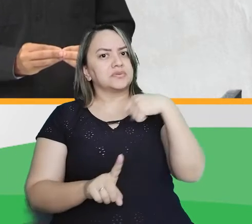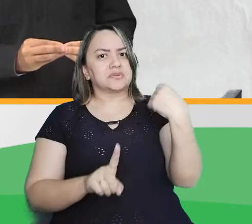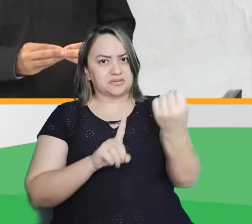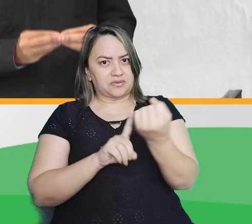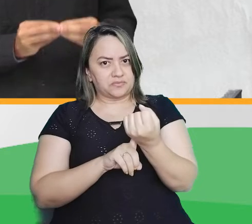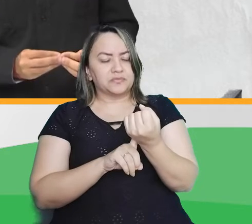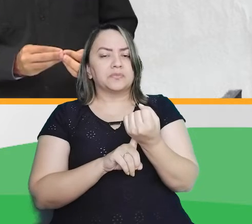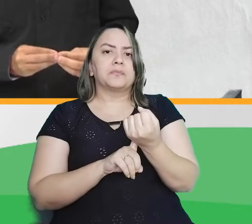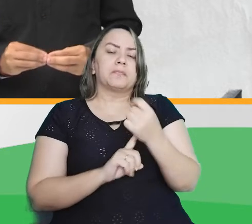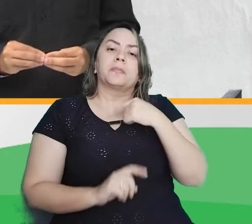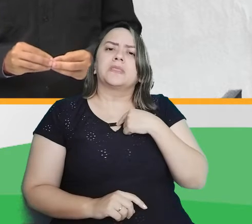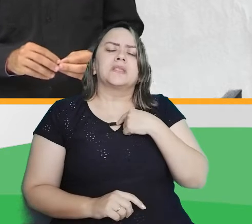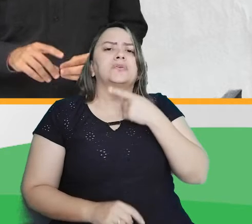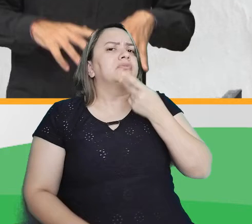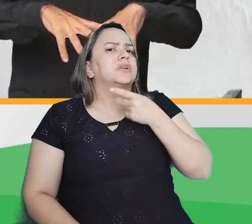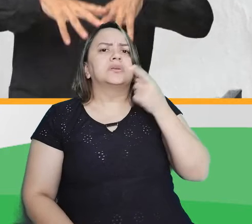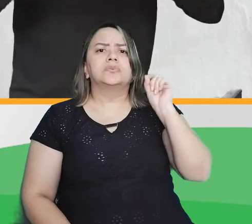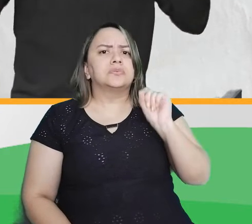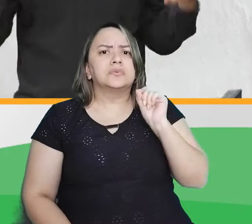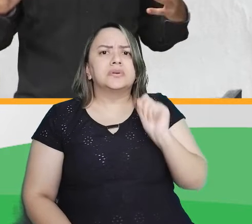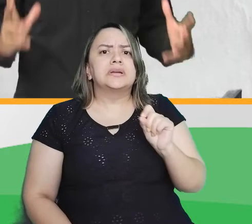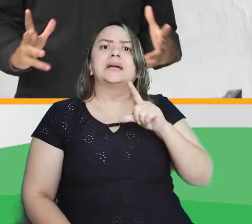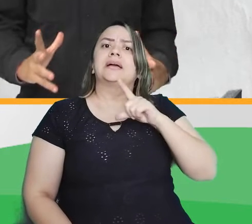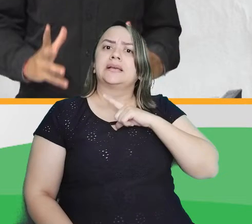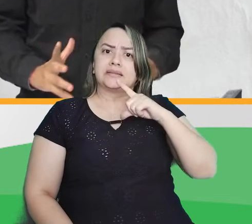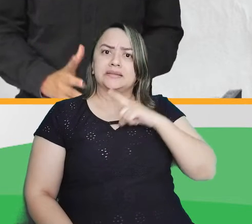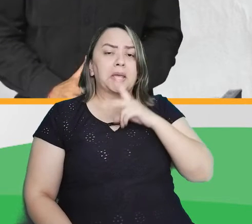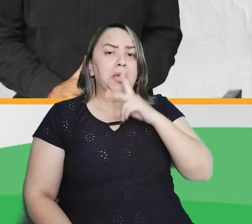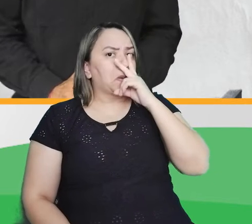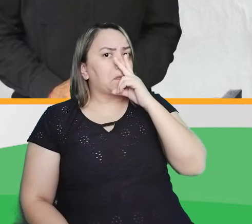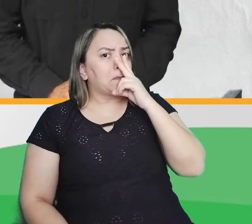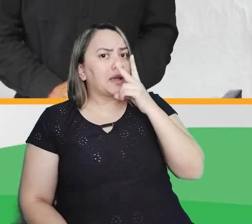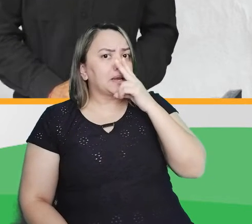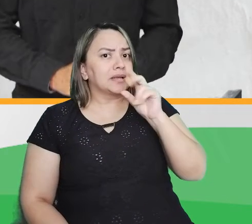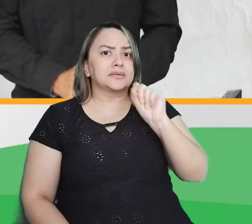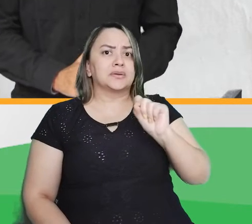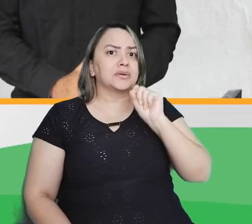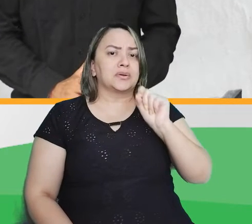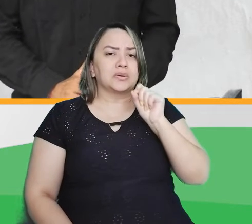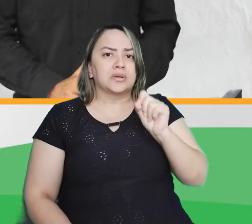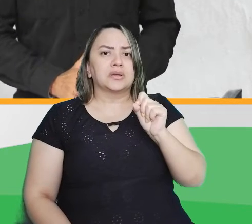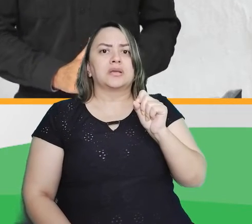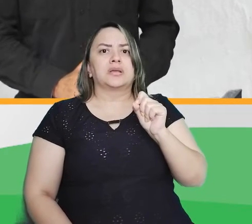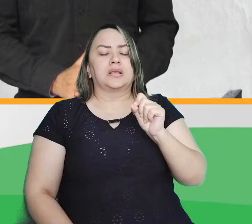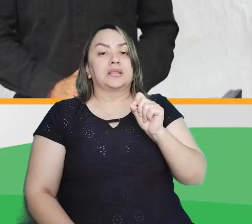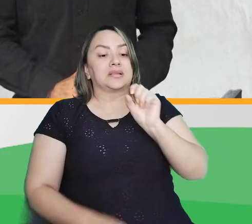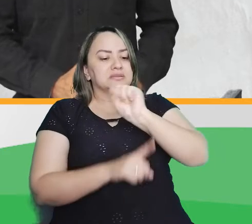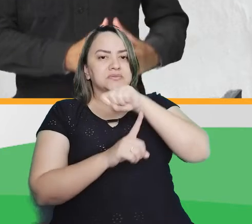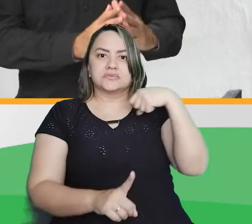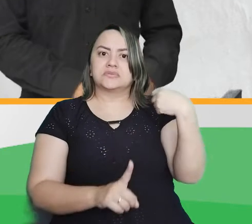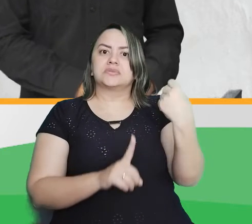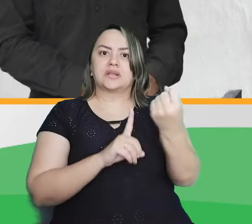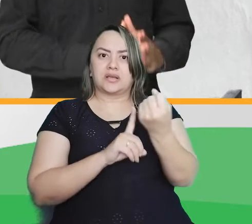estou dizendo que existe toda uma engrenagem social que, ao longo da história, fez com